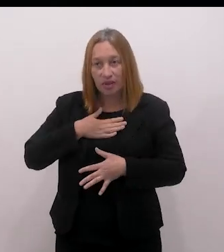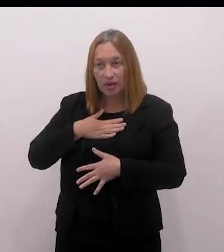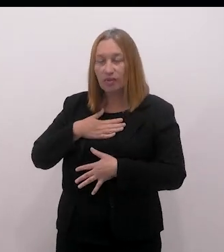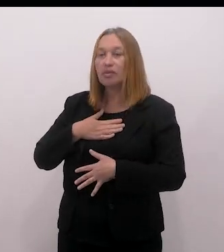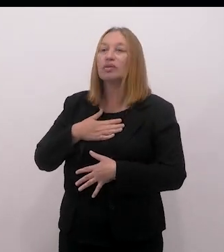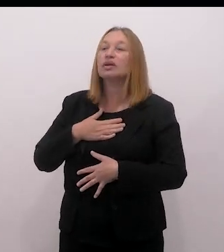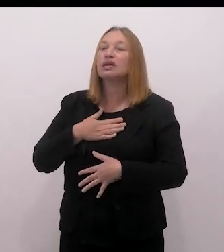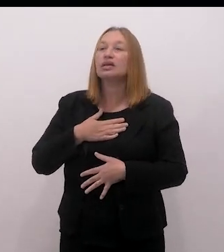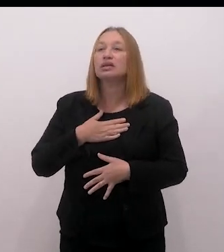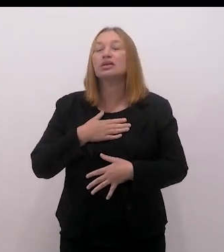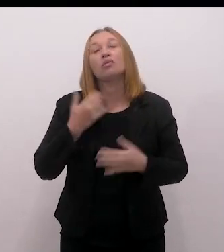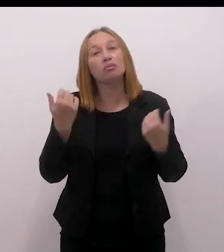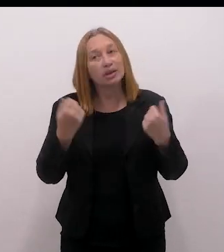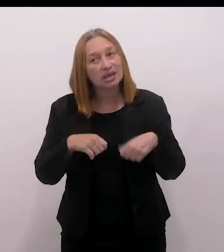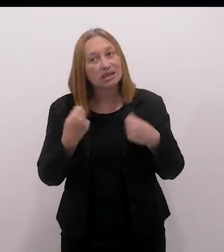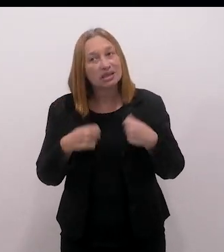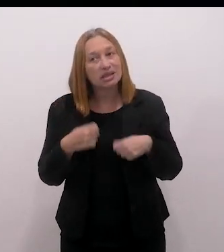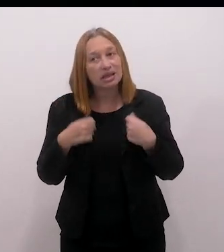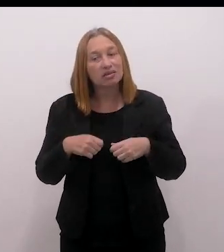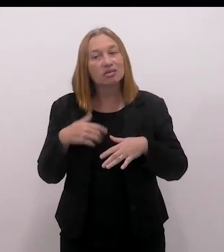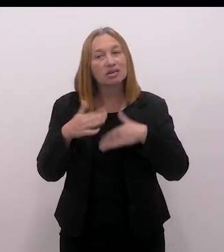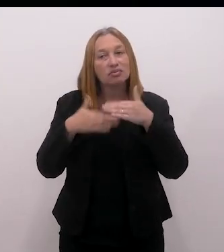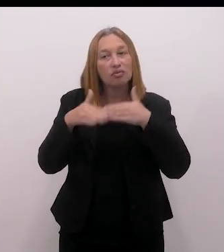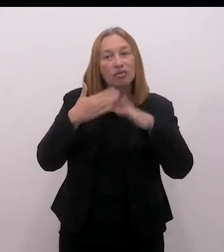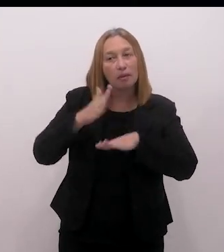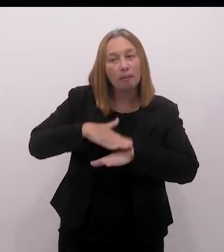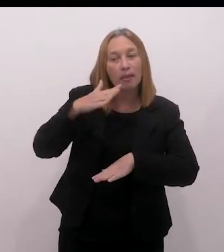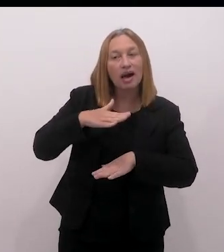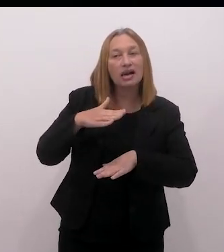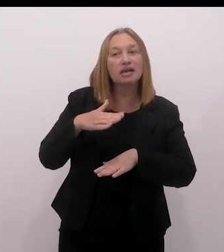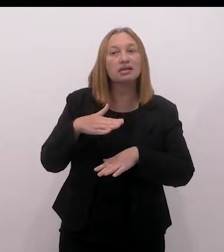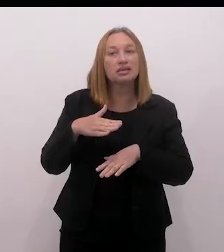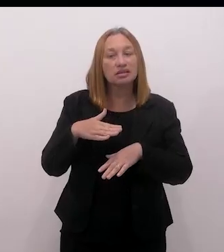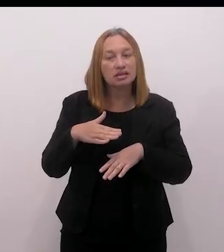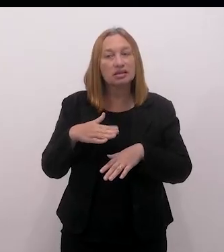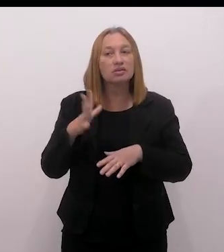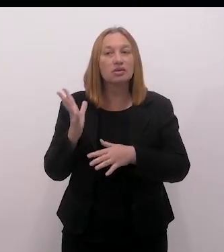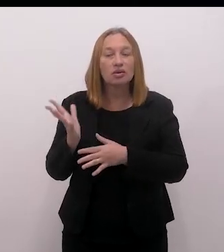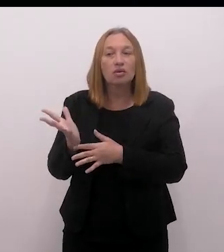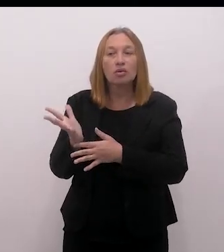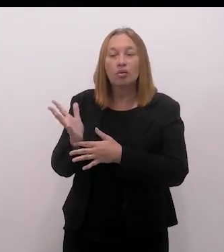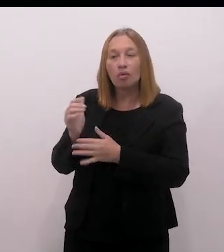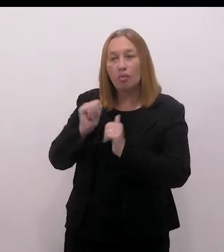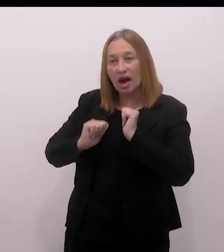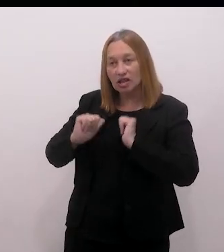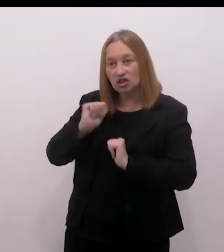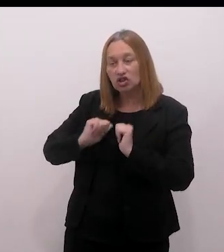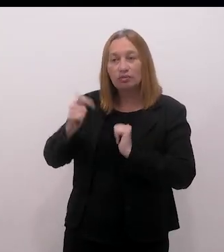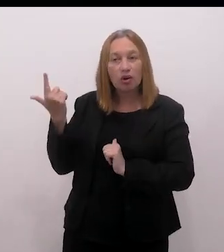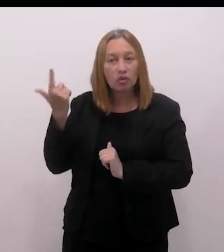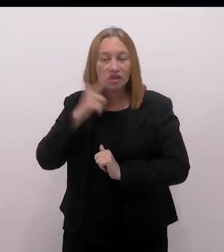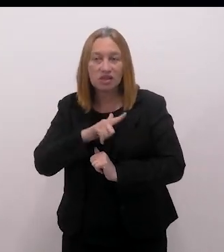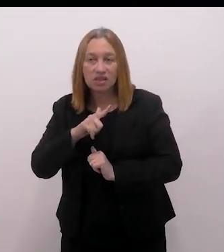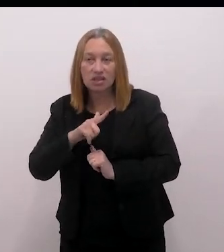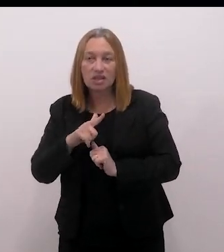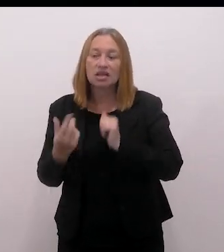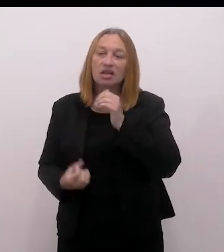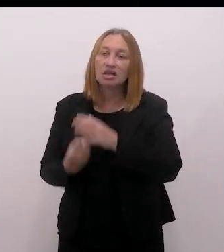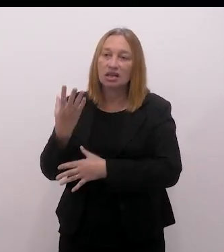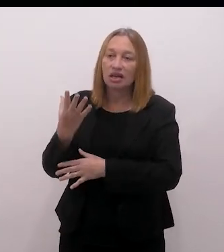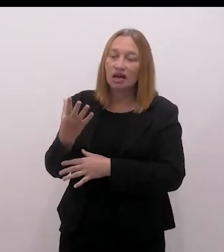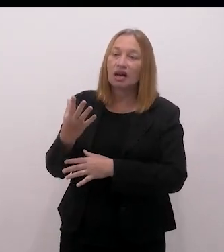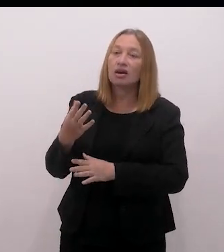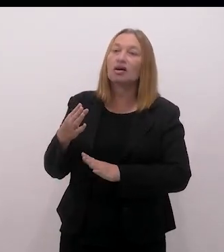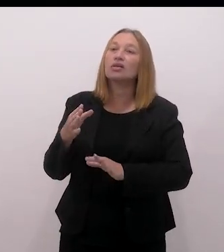me lancei, né? Eu precisei, assim, desenvolver mais ferramentas como artista para poder conseguir realizar esse projeto